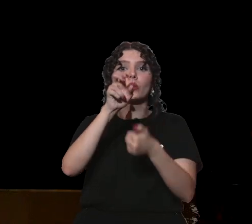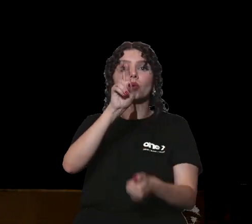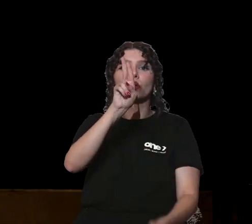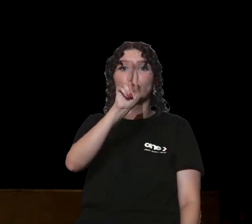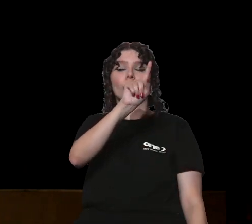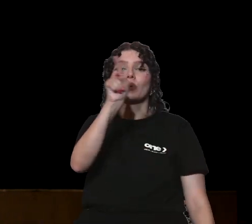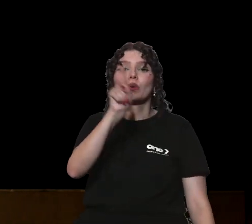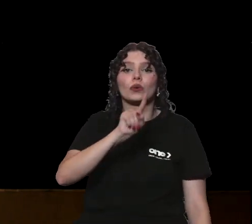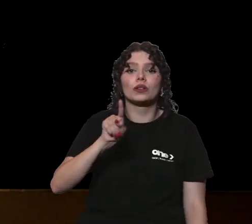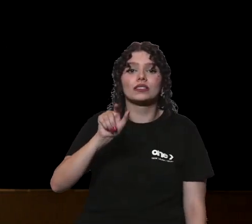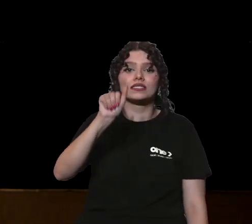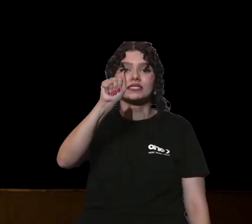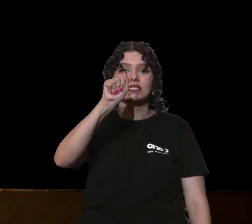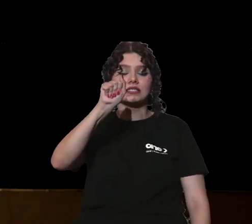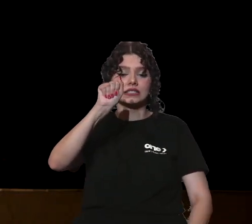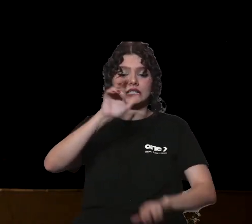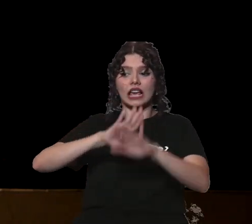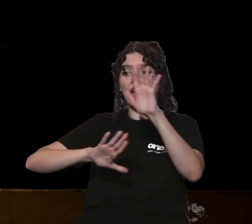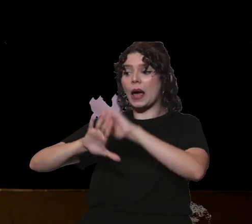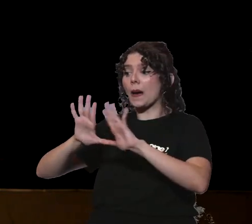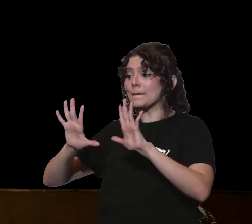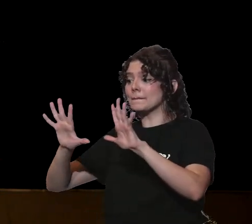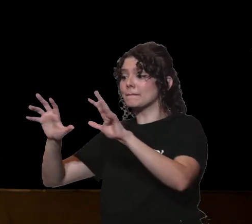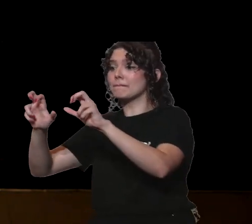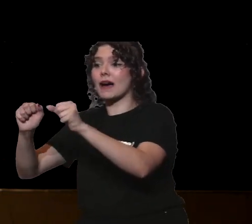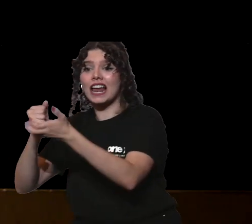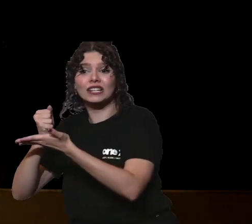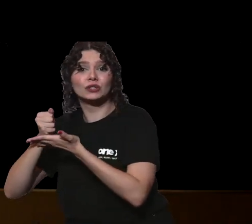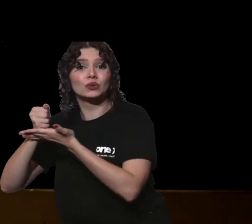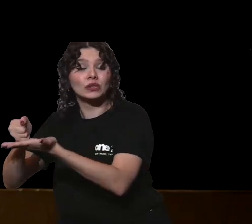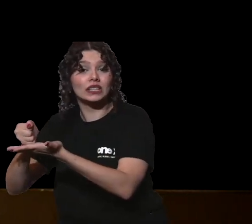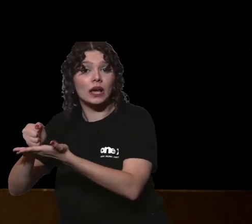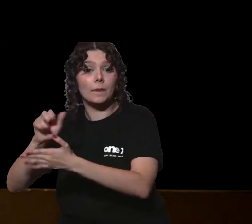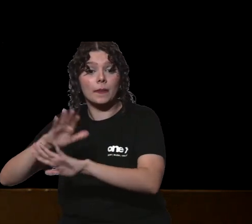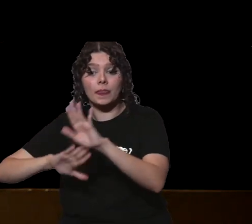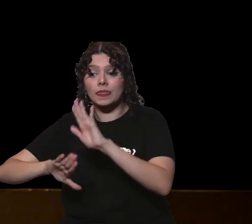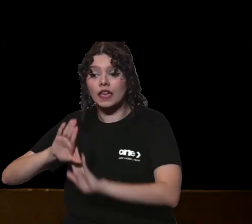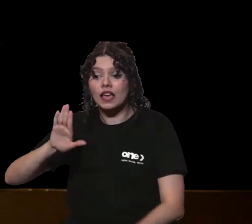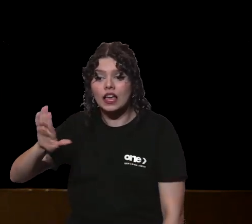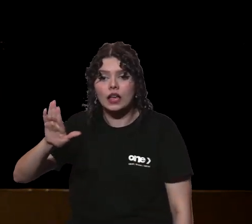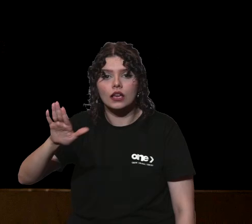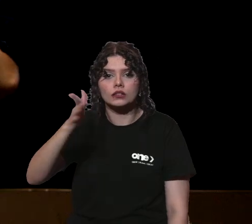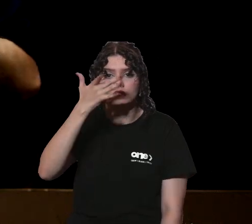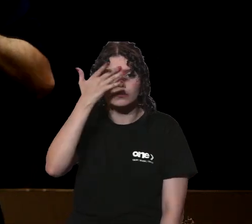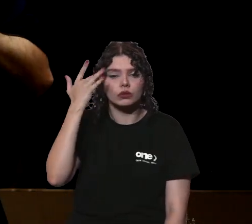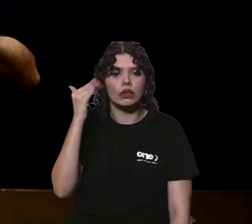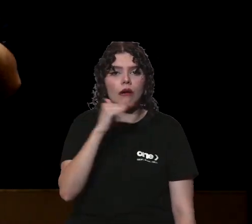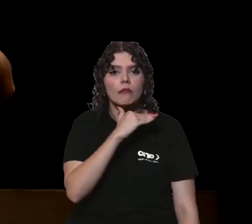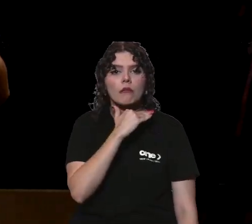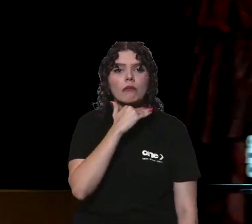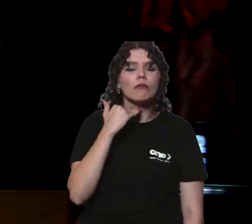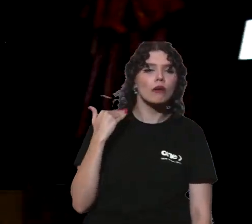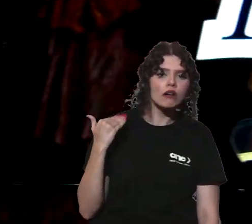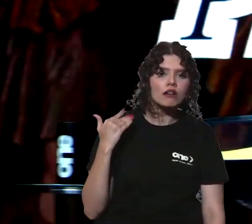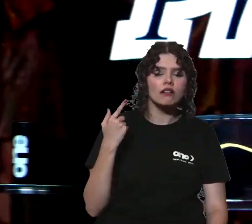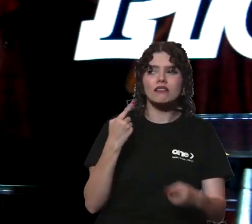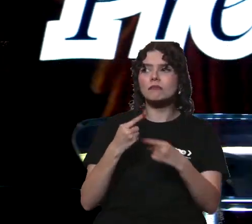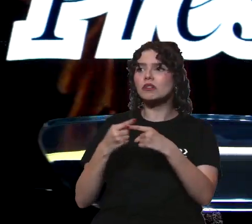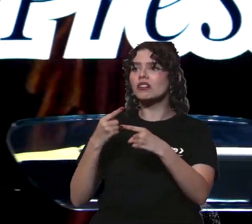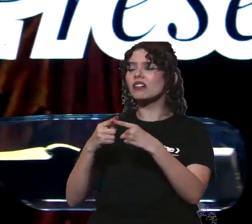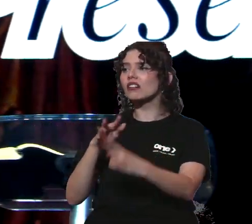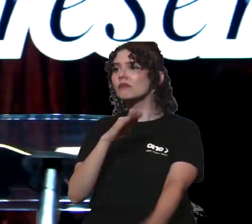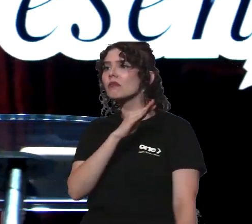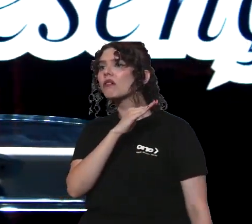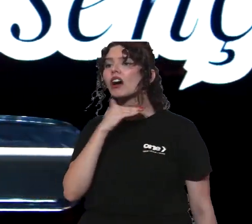e estende a mão para segurar a arca que estava caindo, mas quando ele encosta na arca, ele morre. E por que ele morreu?